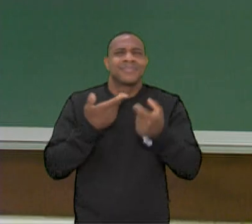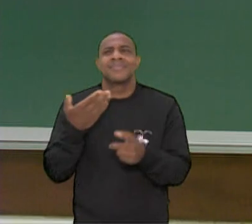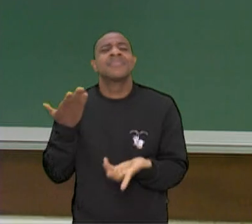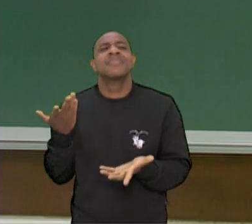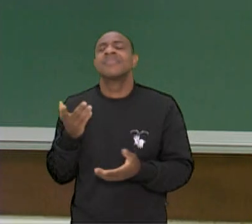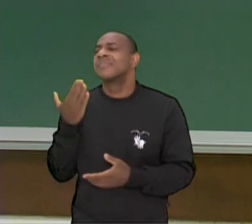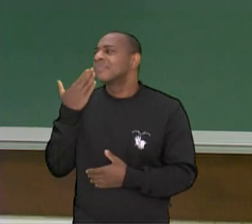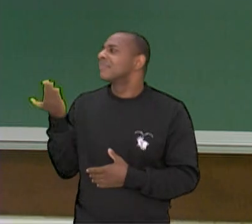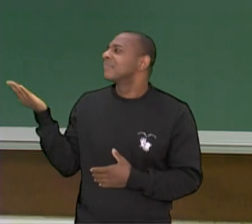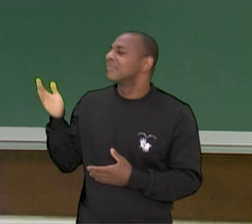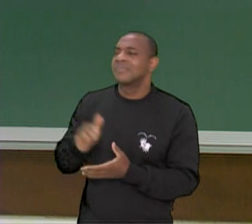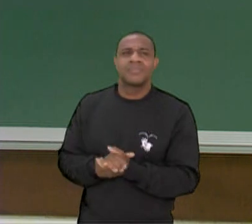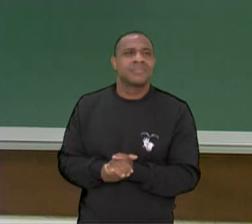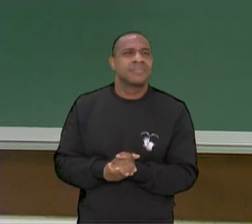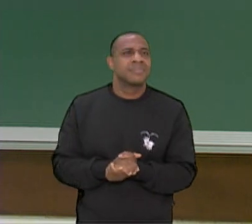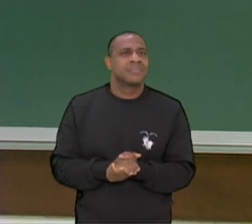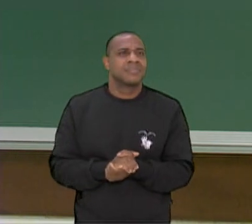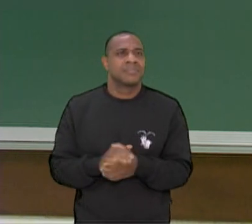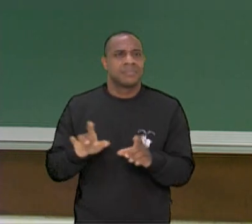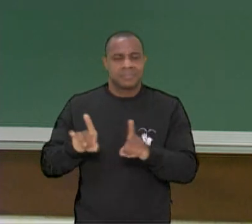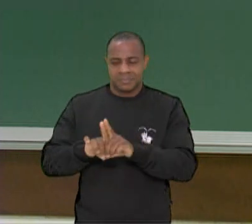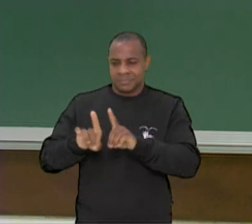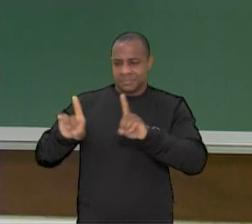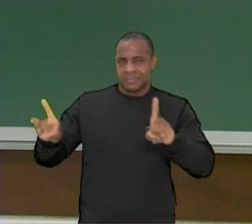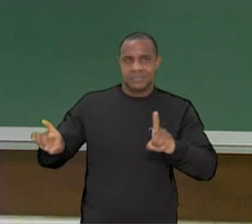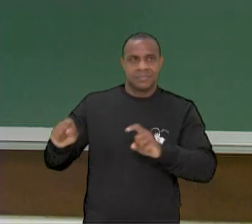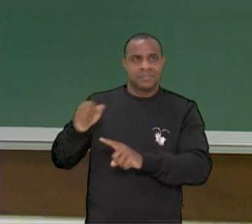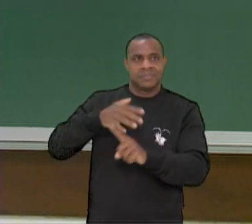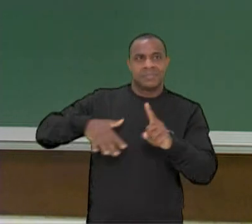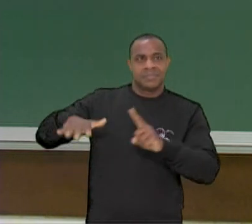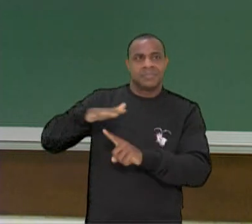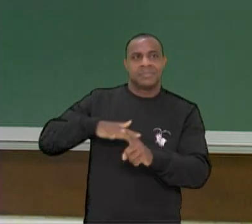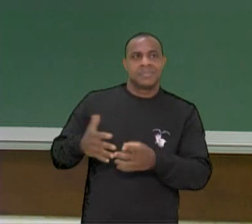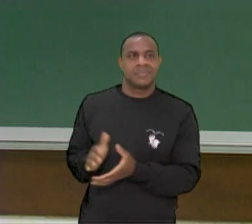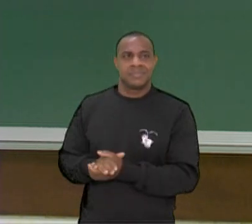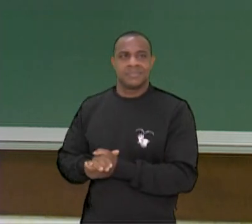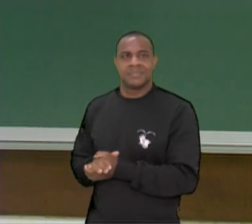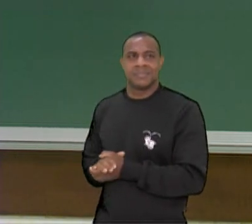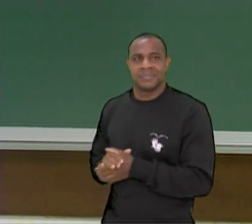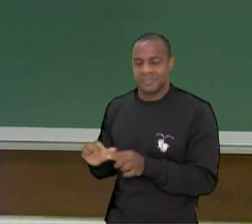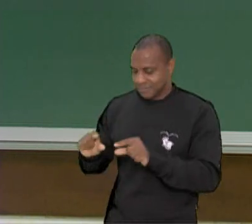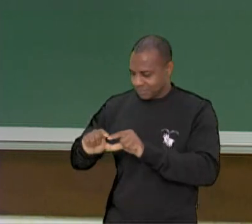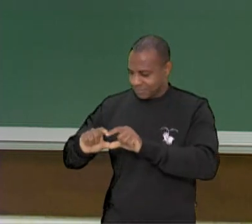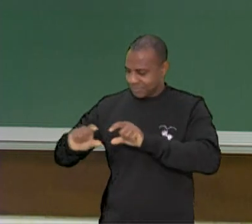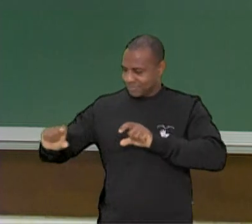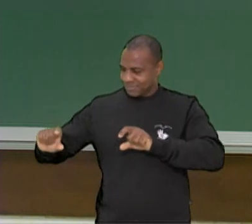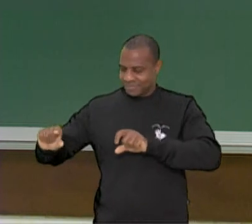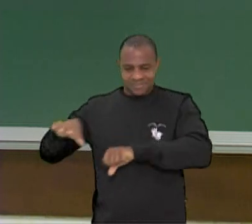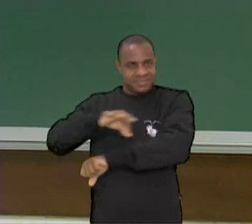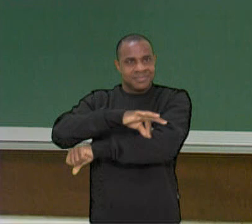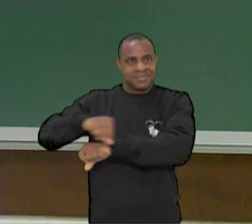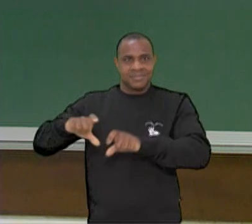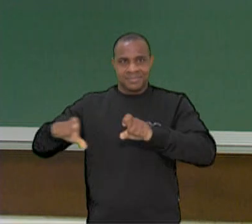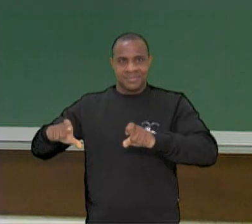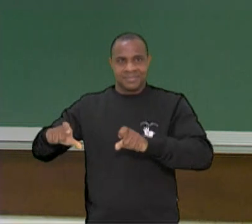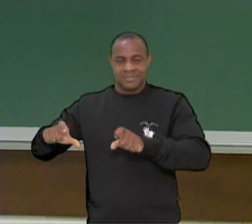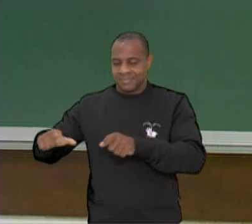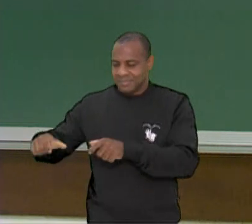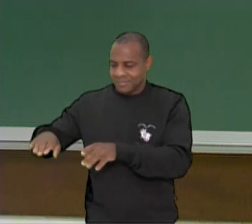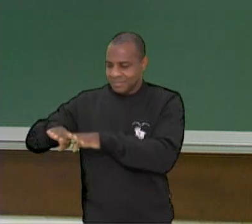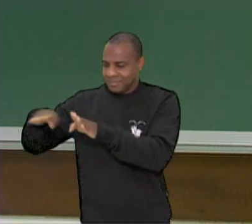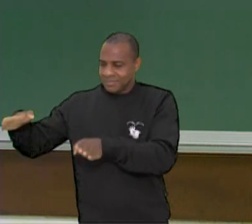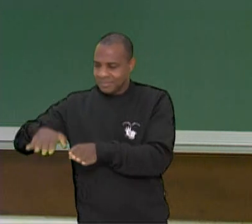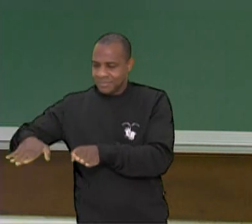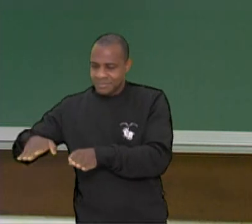charge? Tem ali o título, distanciamento social, um menino, uma régua, uma mesinha e um prato de arroz. O que